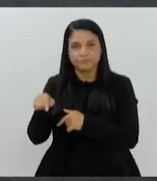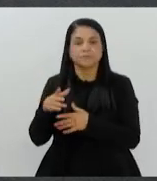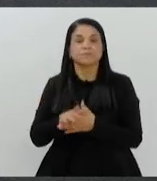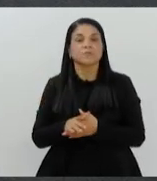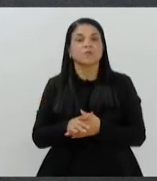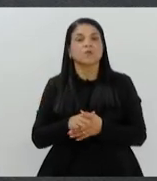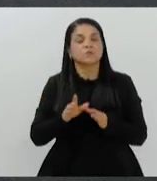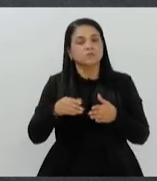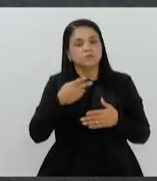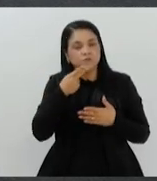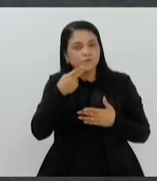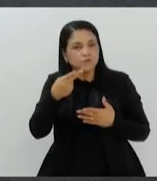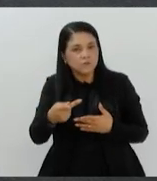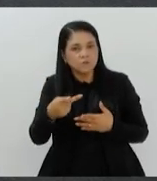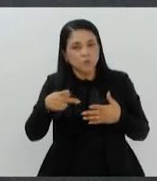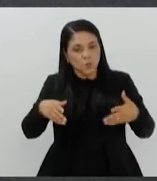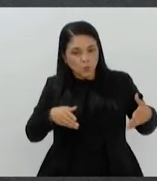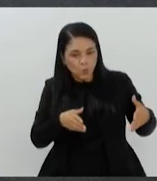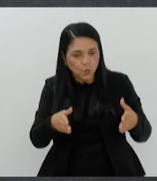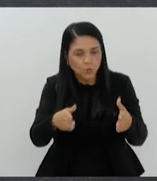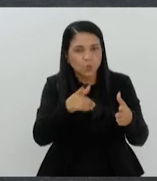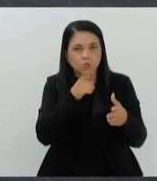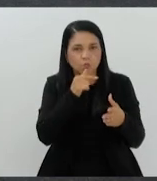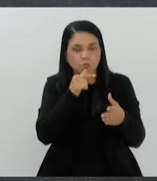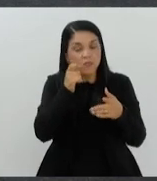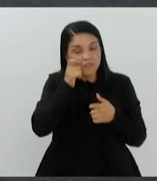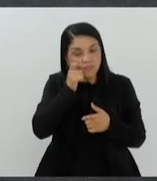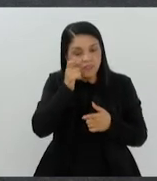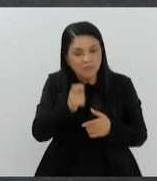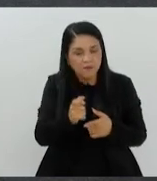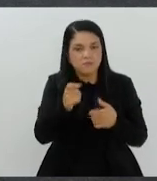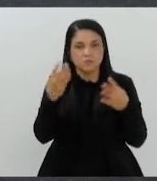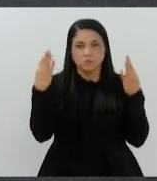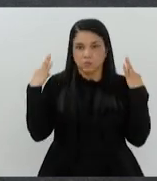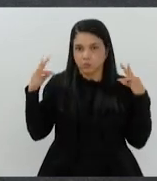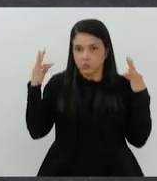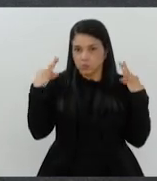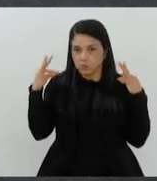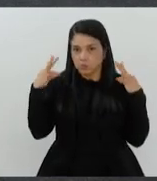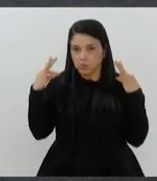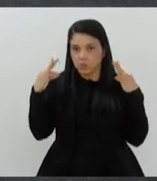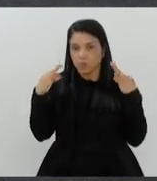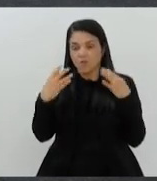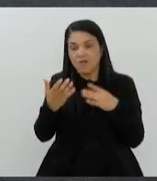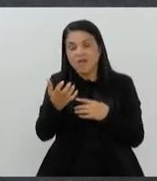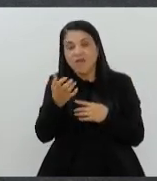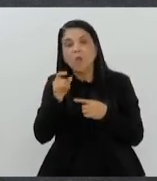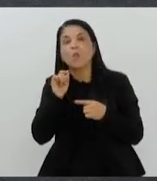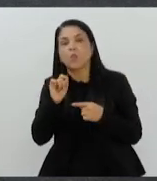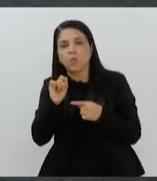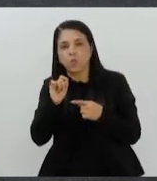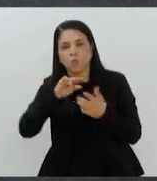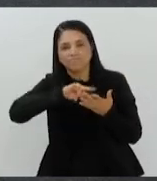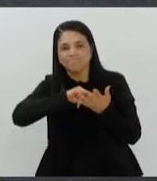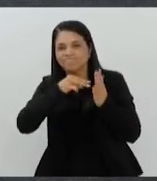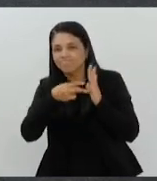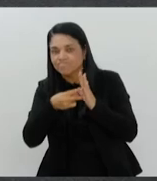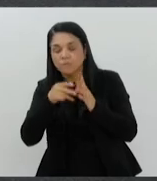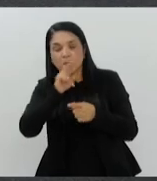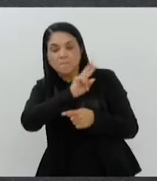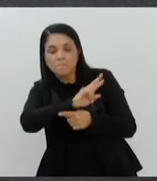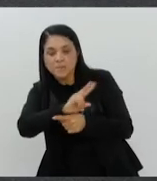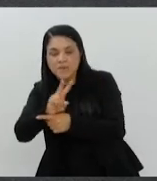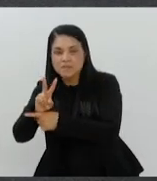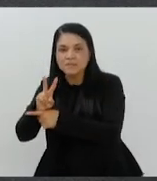rio é uma área de interesse turístico, a gente está querendo preservar determinadas